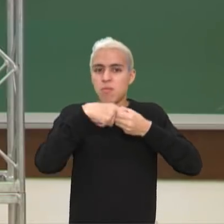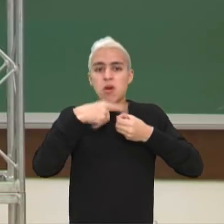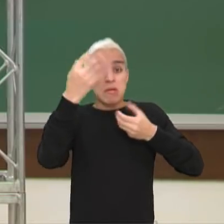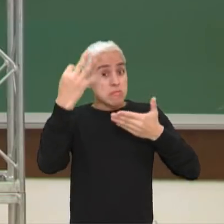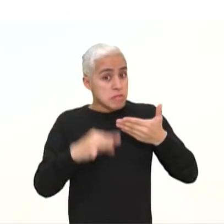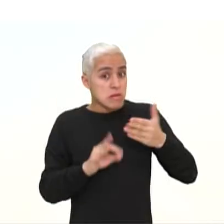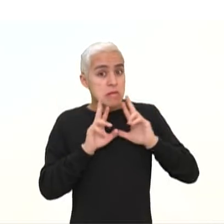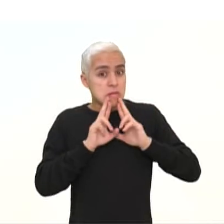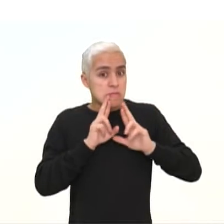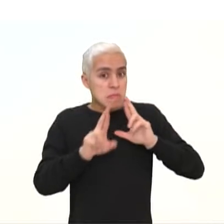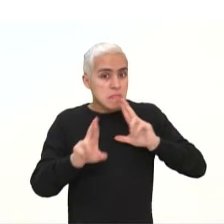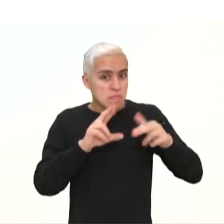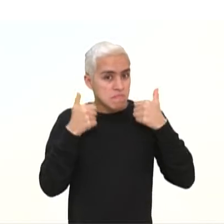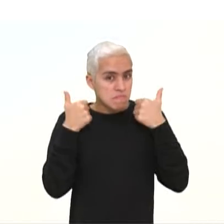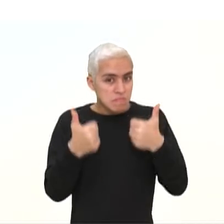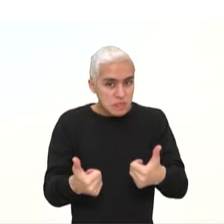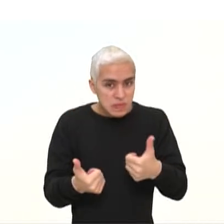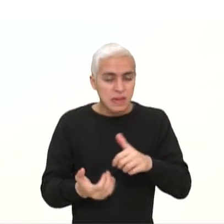resposta correta.